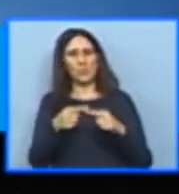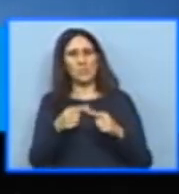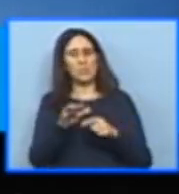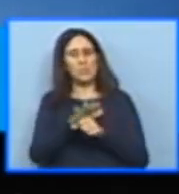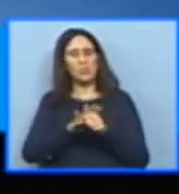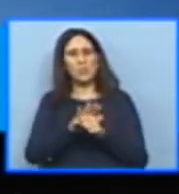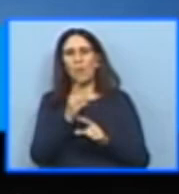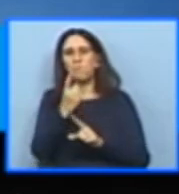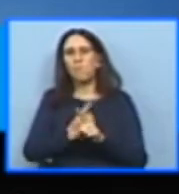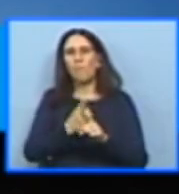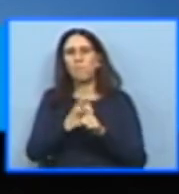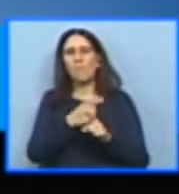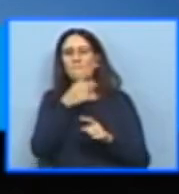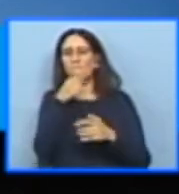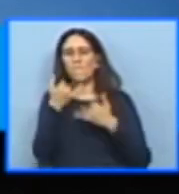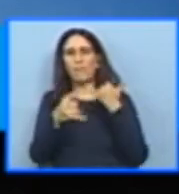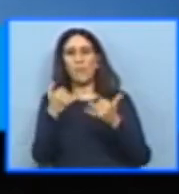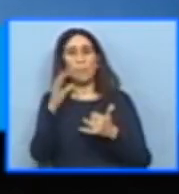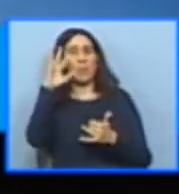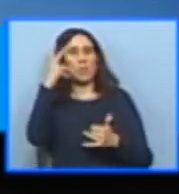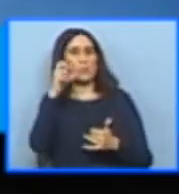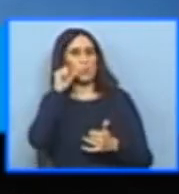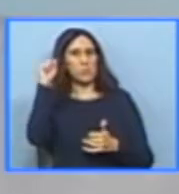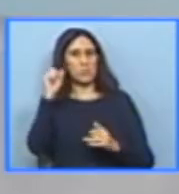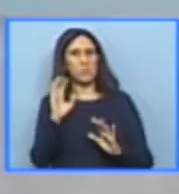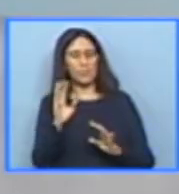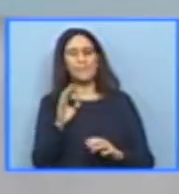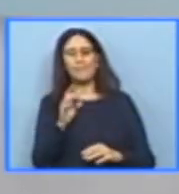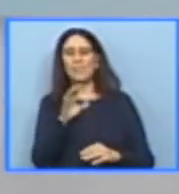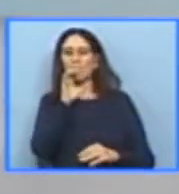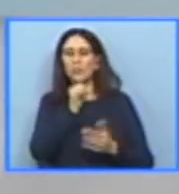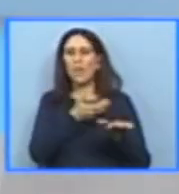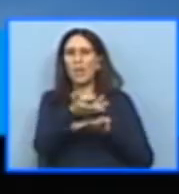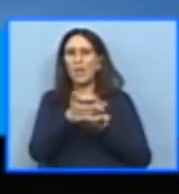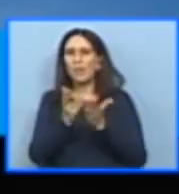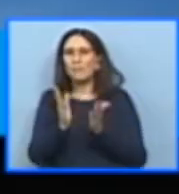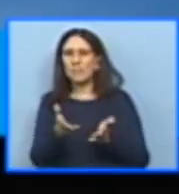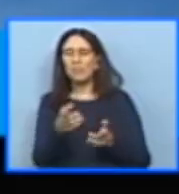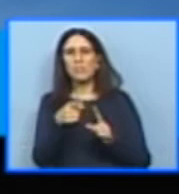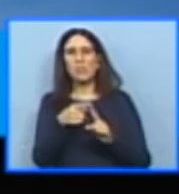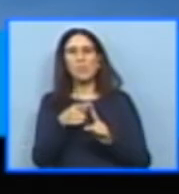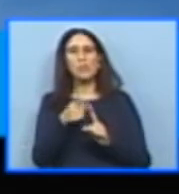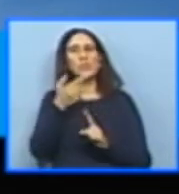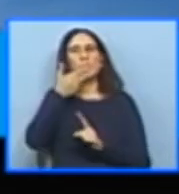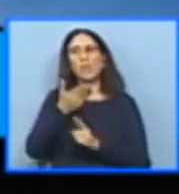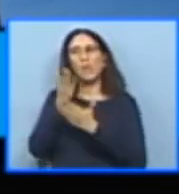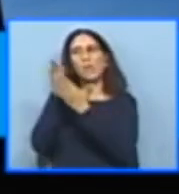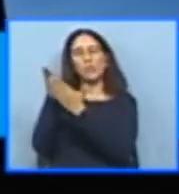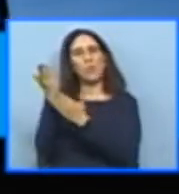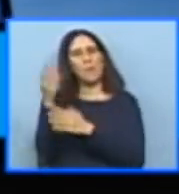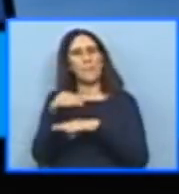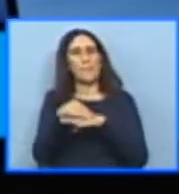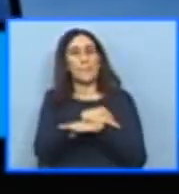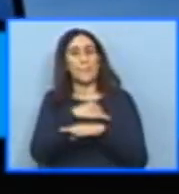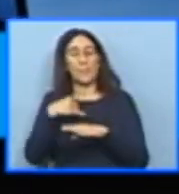situação toda de violência que muitas vezes pode acabar em suicídio. É conversar com os filhos, é pedir ajuda especializada aos médicos,